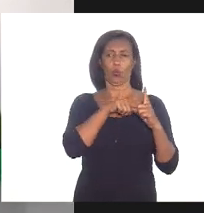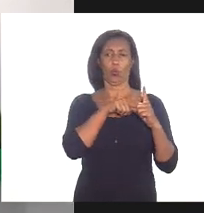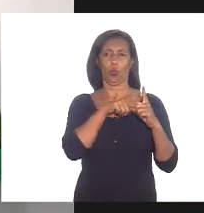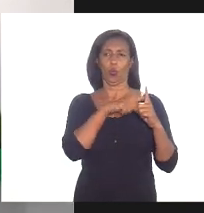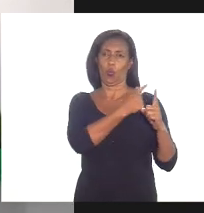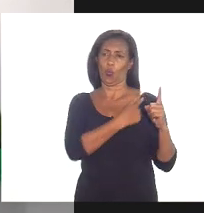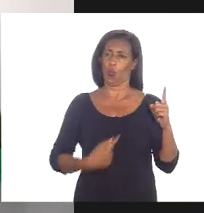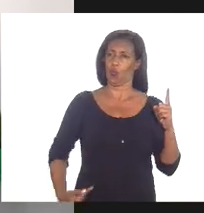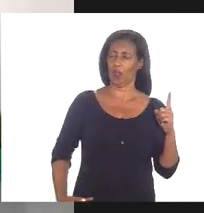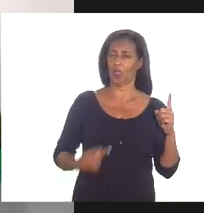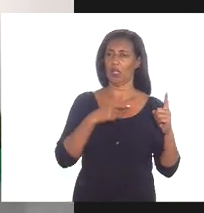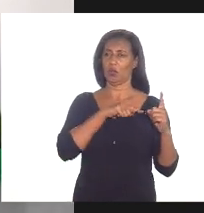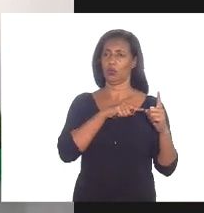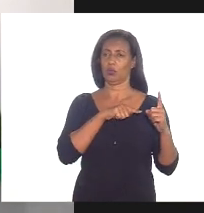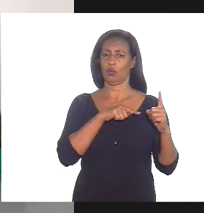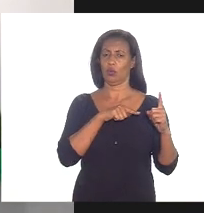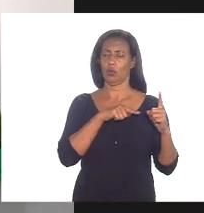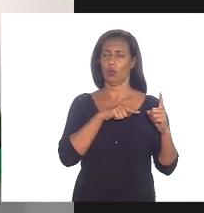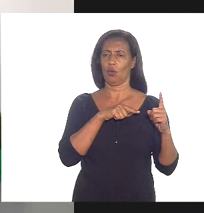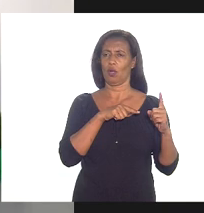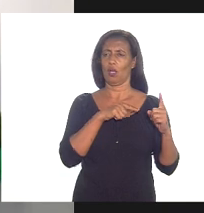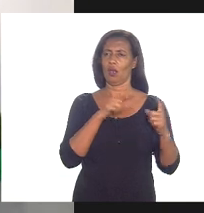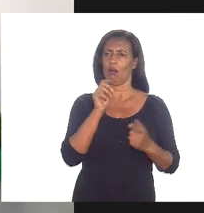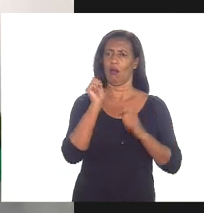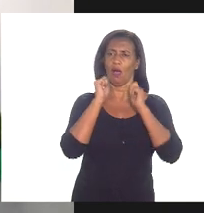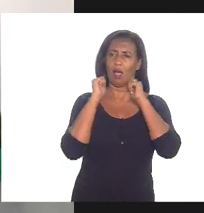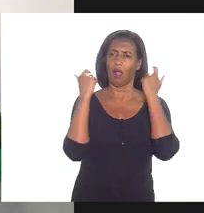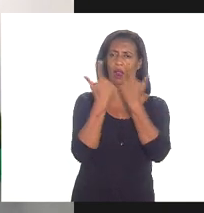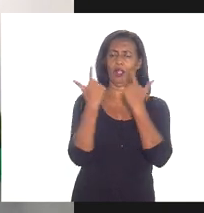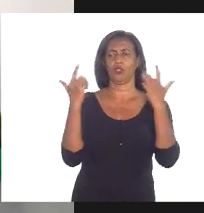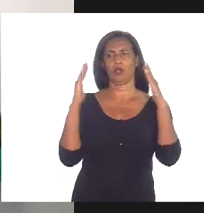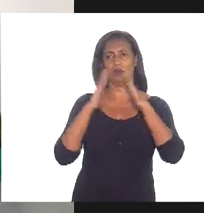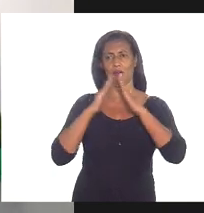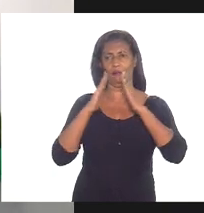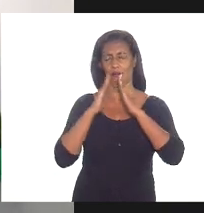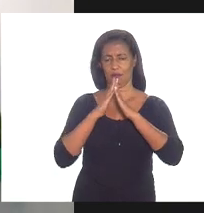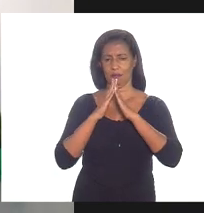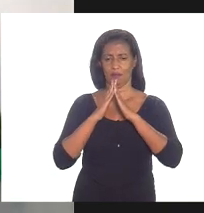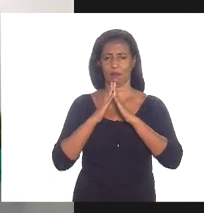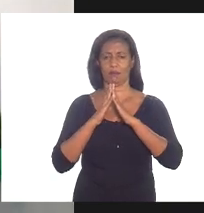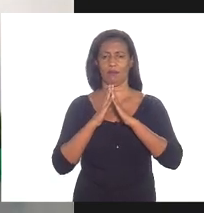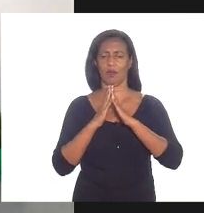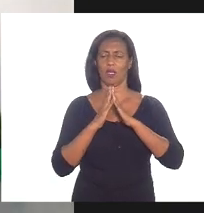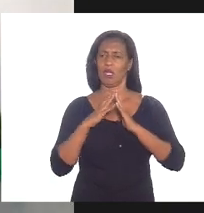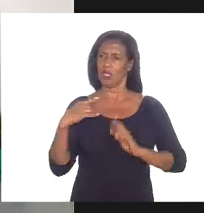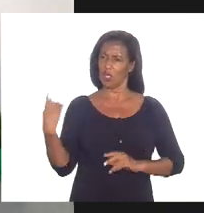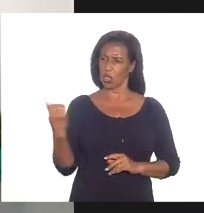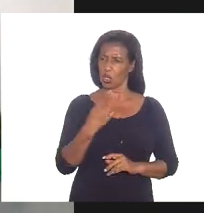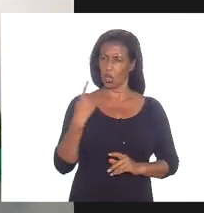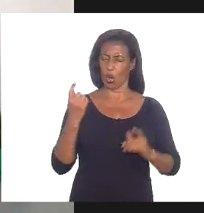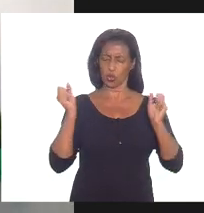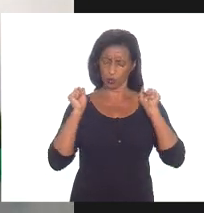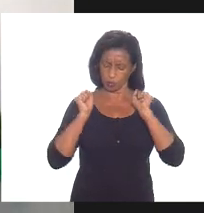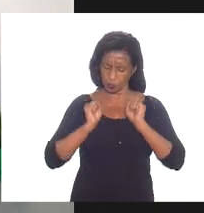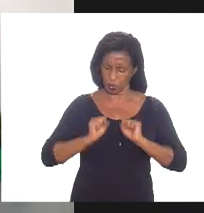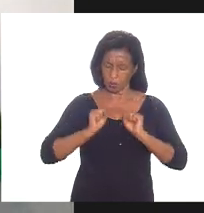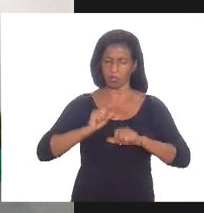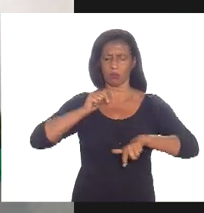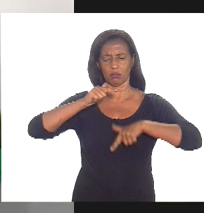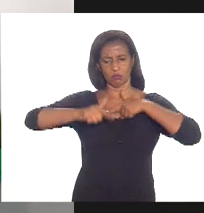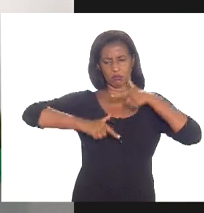em exercício a esta casa, Cláudio Castro. Que possamos exercer o nosso trabalho